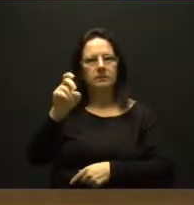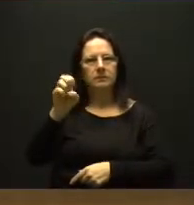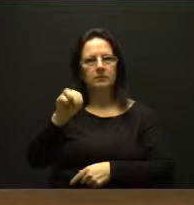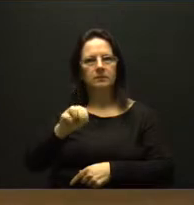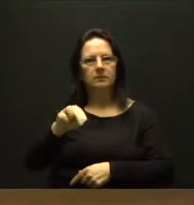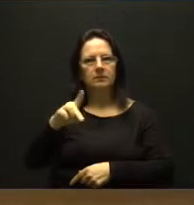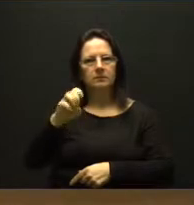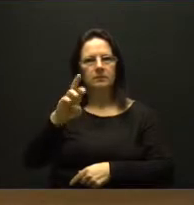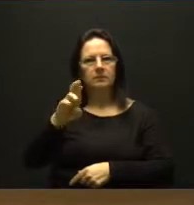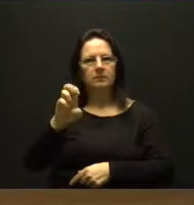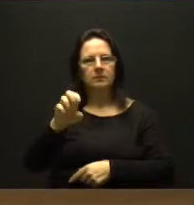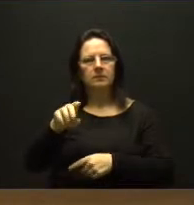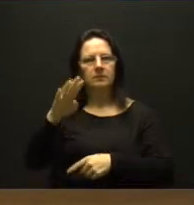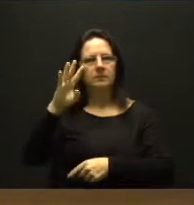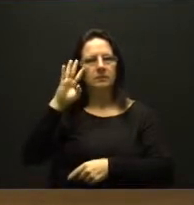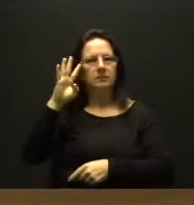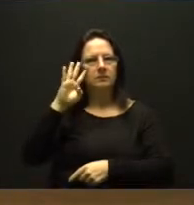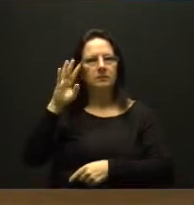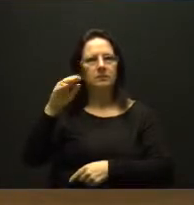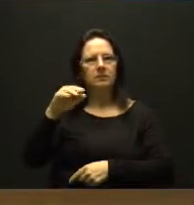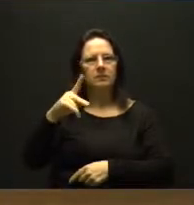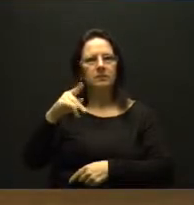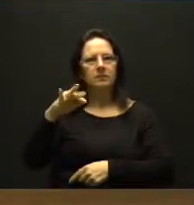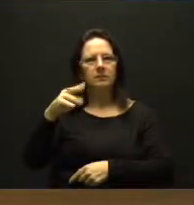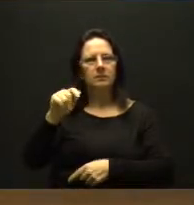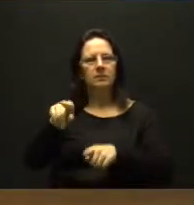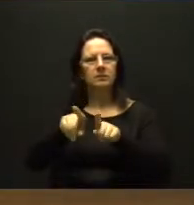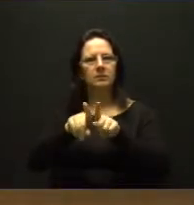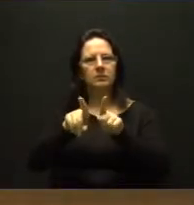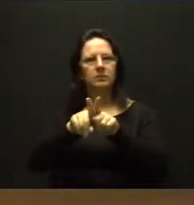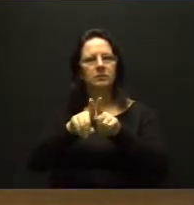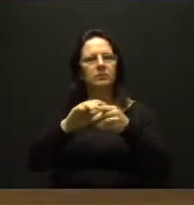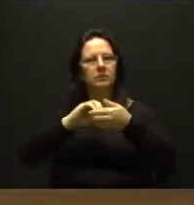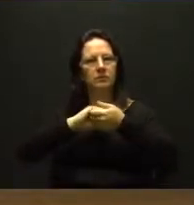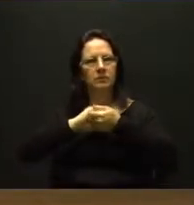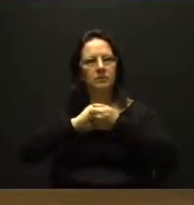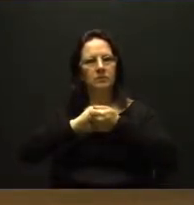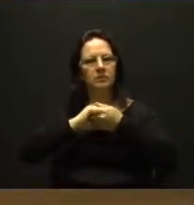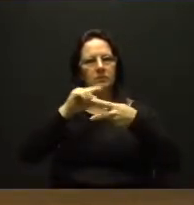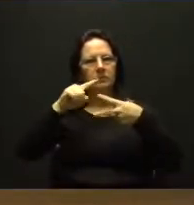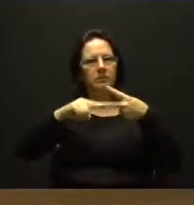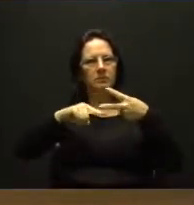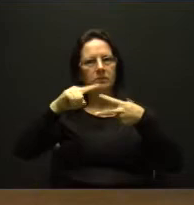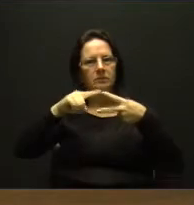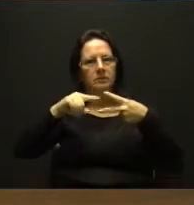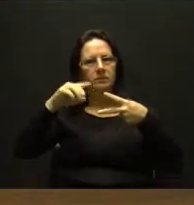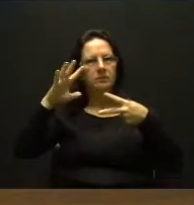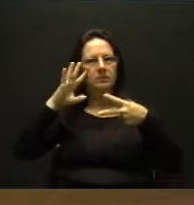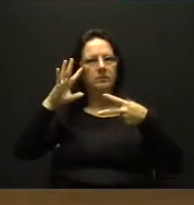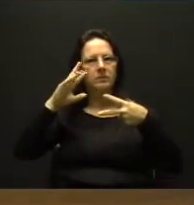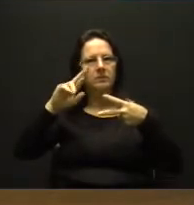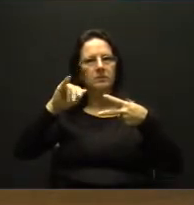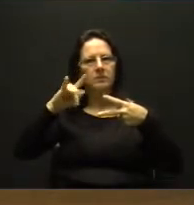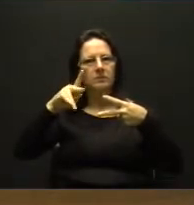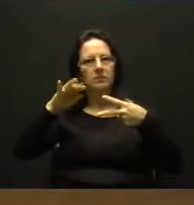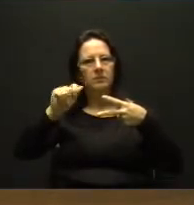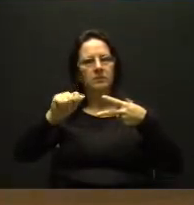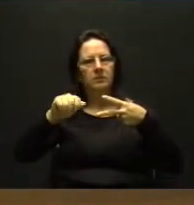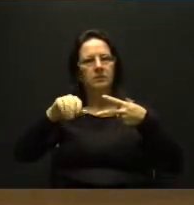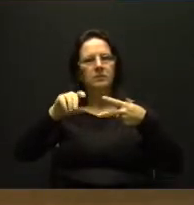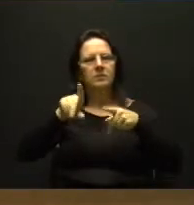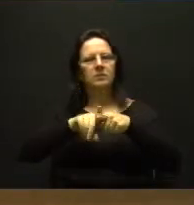capitã patrícia e saudar já em nome dos dois capitães regiane e o capitão renato